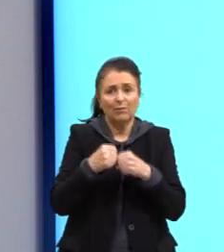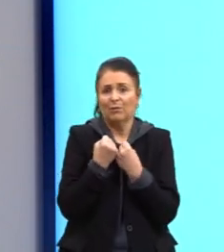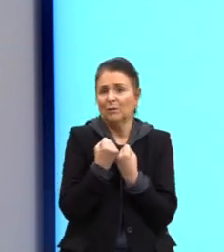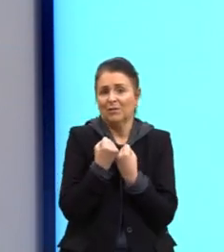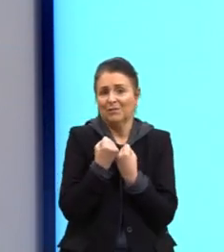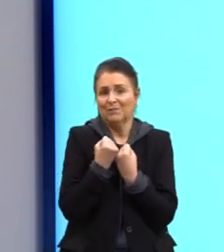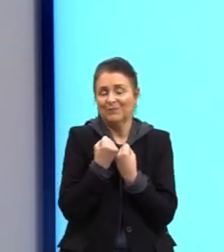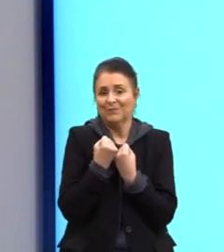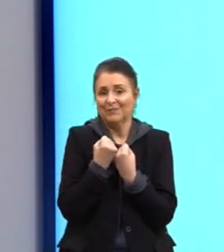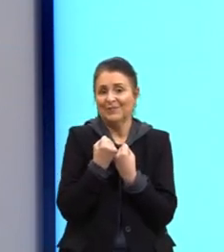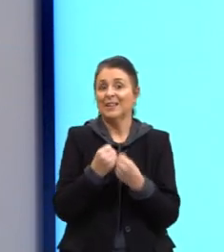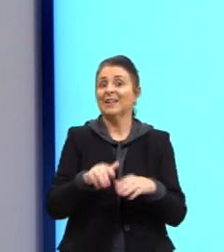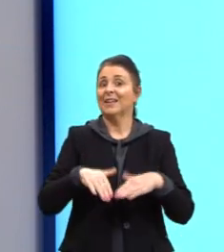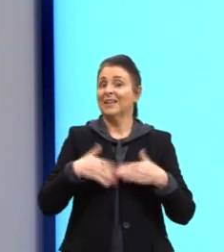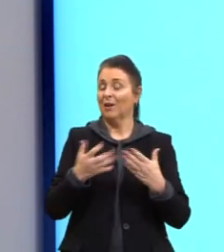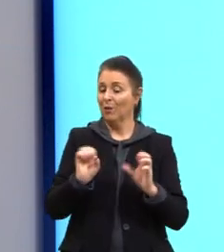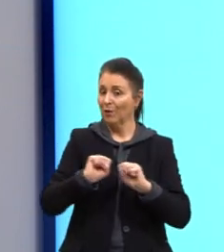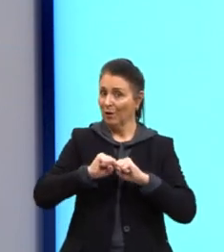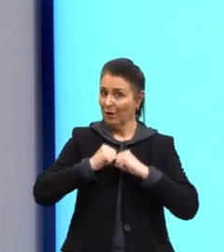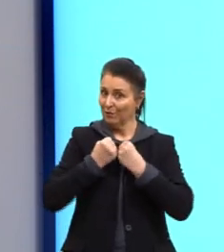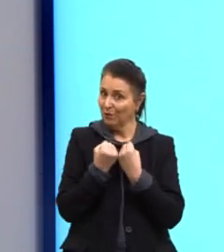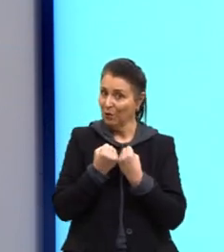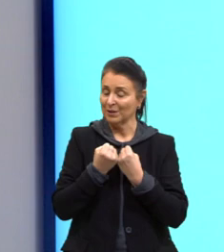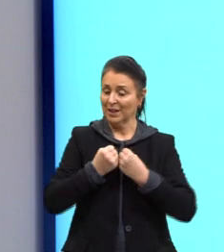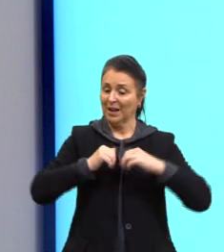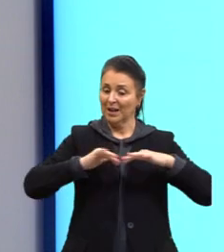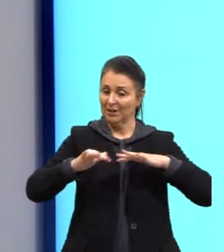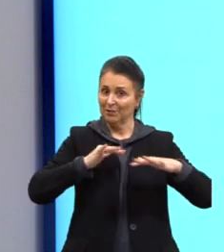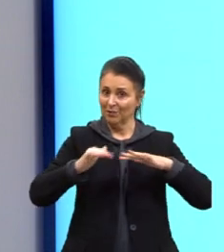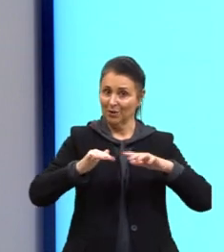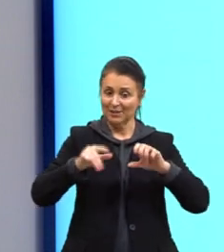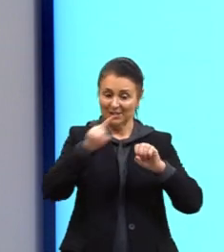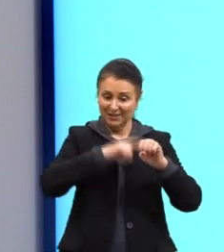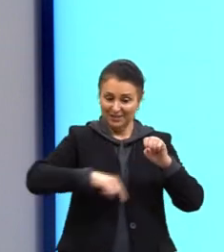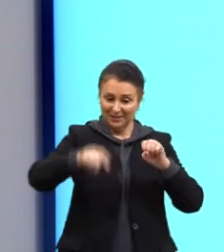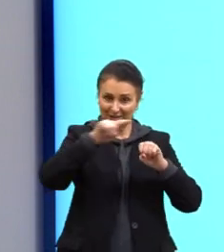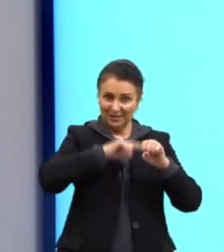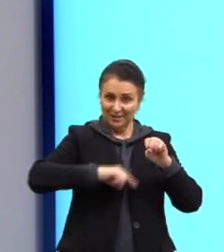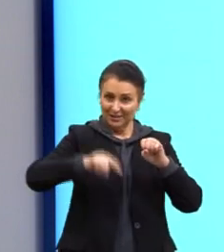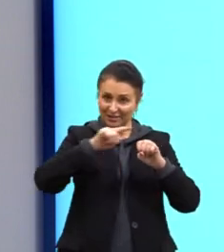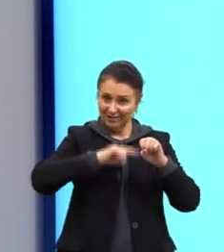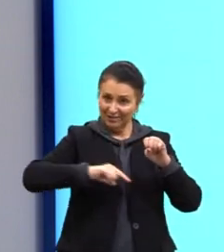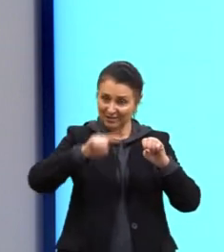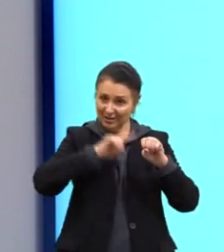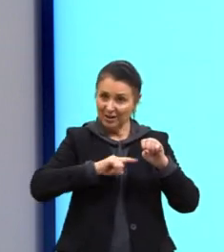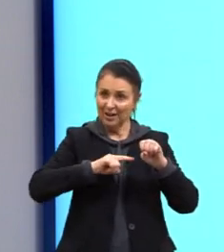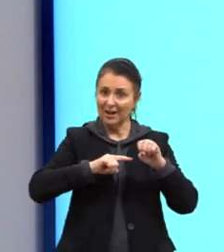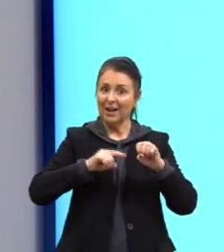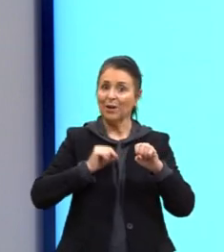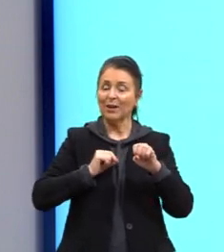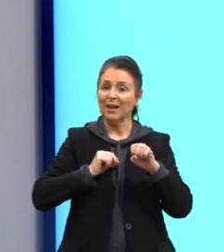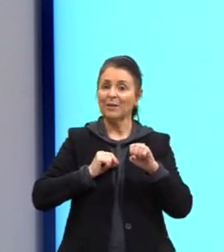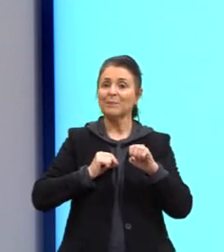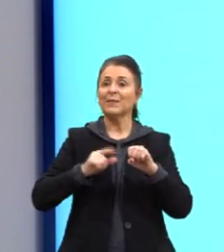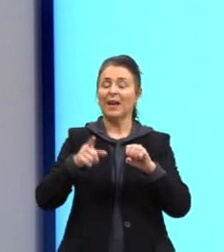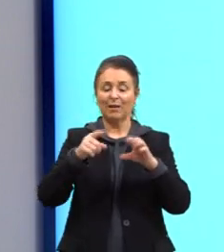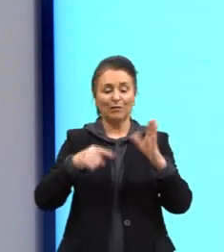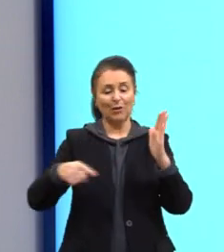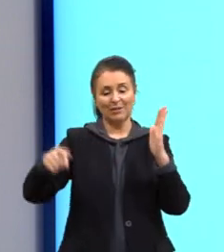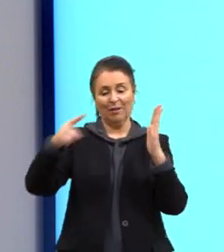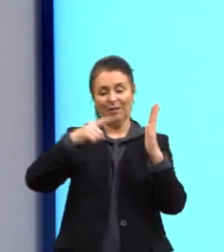então a força associada ao movimento circular uniforme é a força centrípeta a gente falou sobre